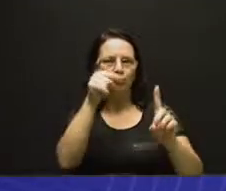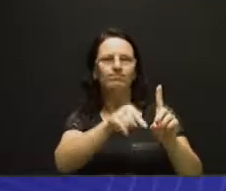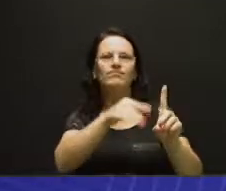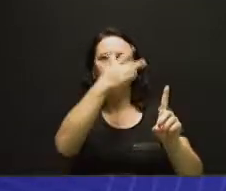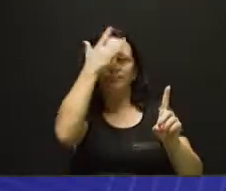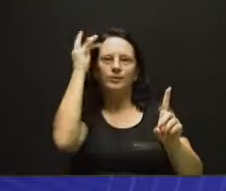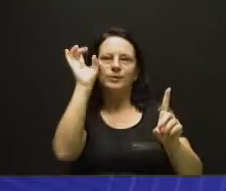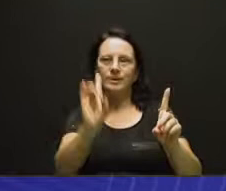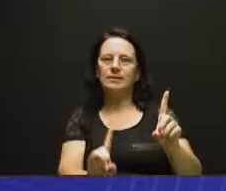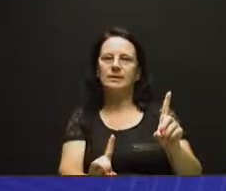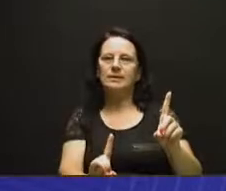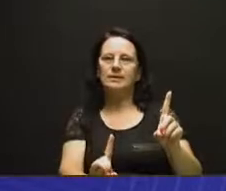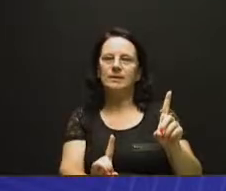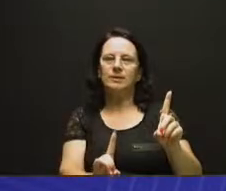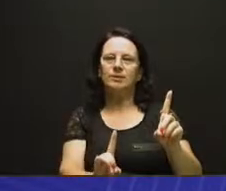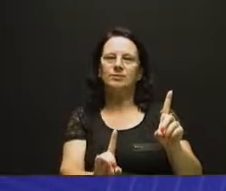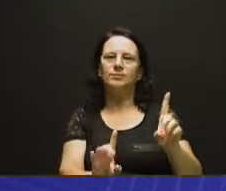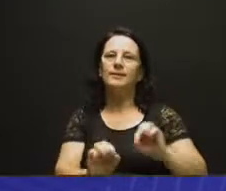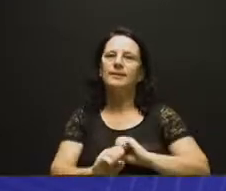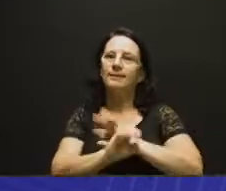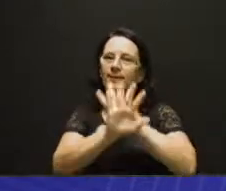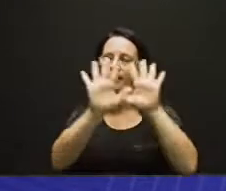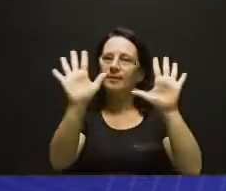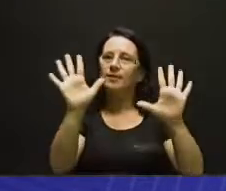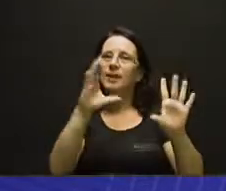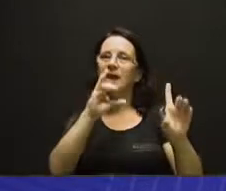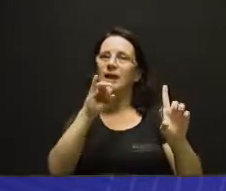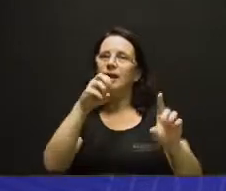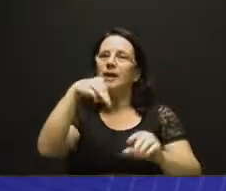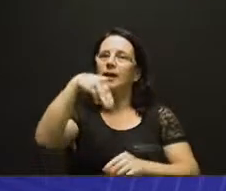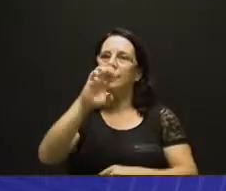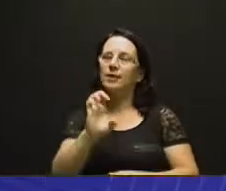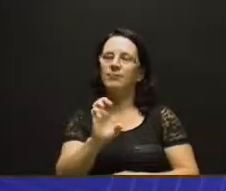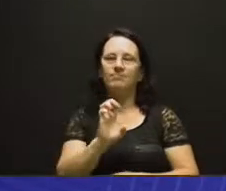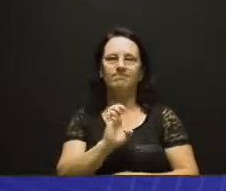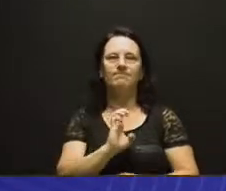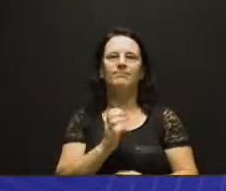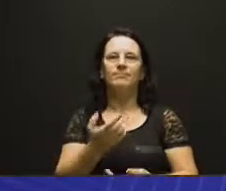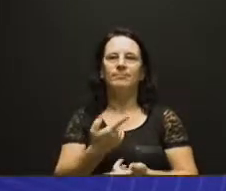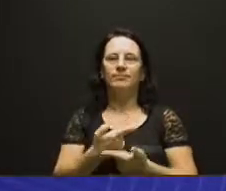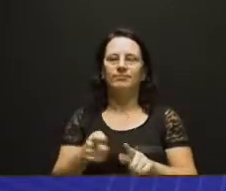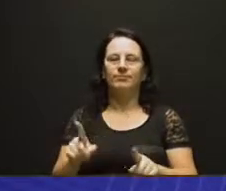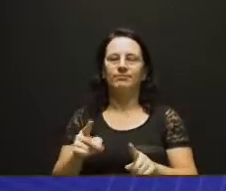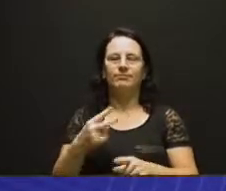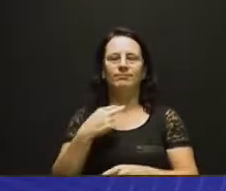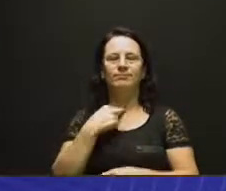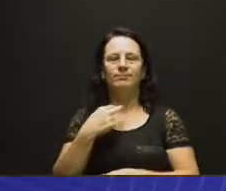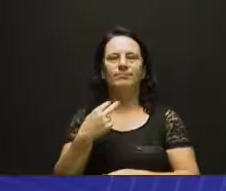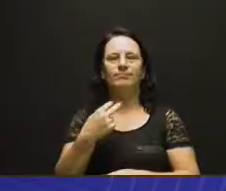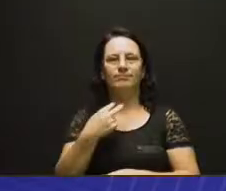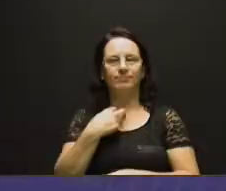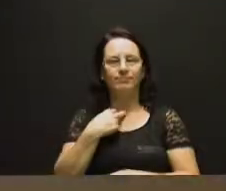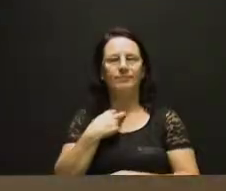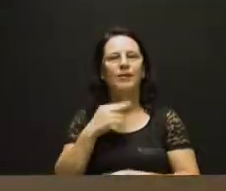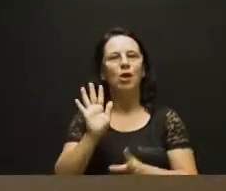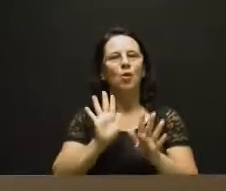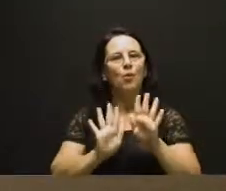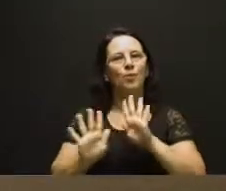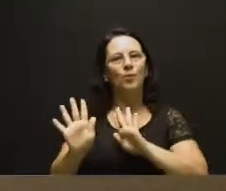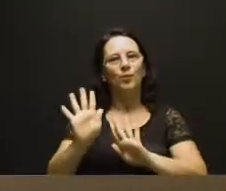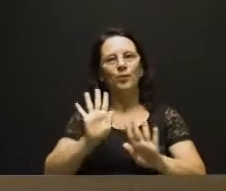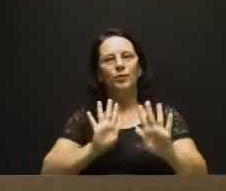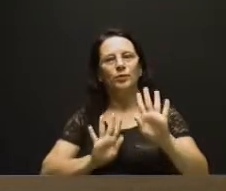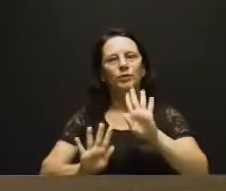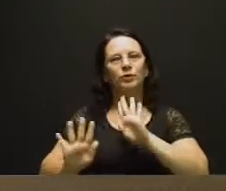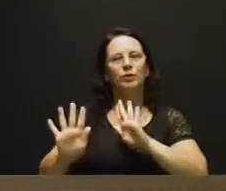que fique claro gente isso é crime e isso tem que ser visto com muito zelo pela